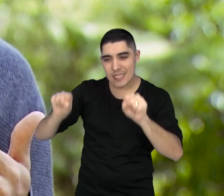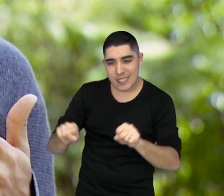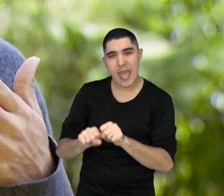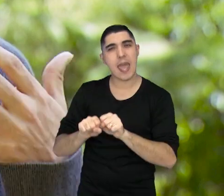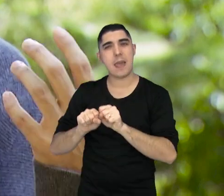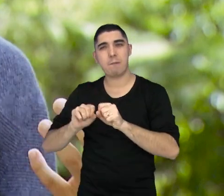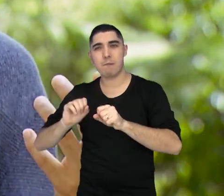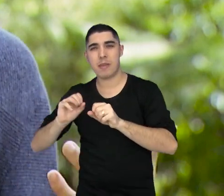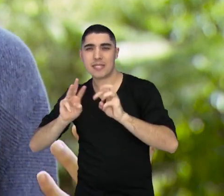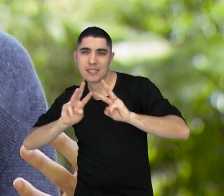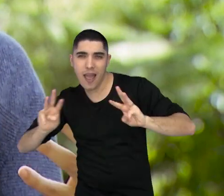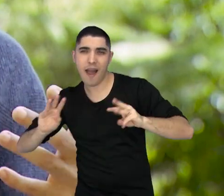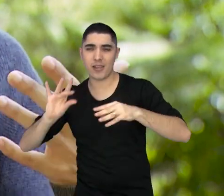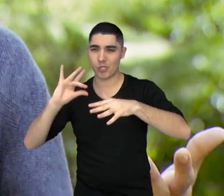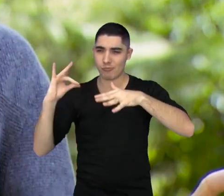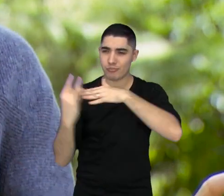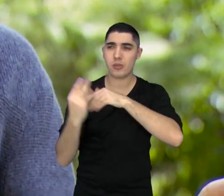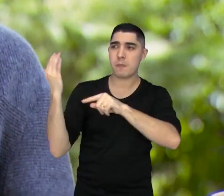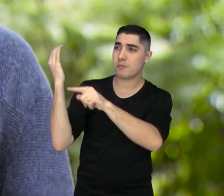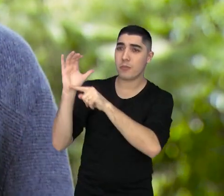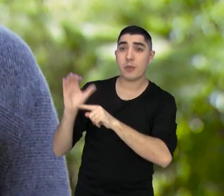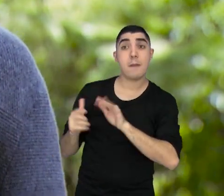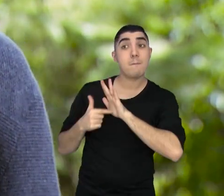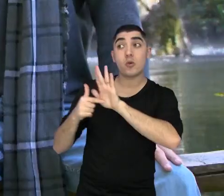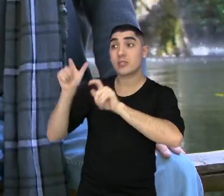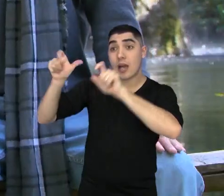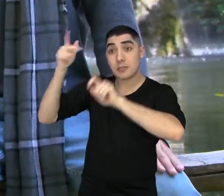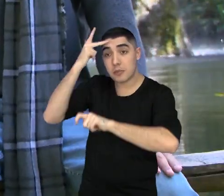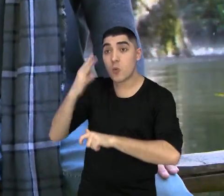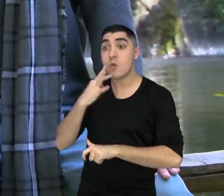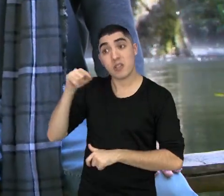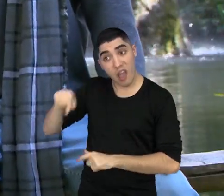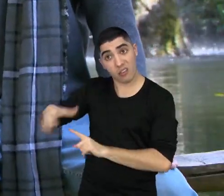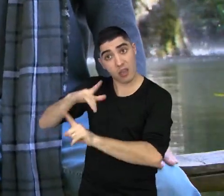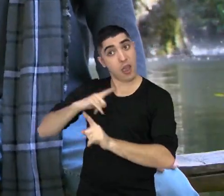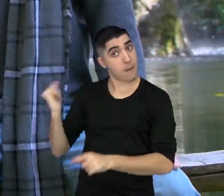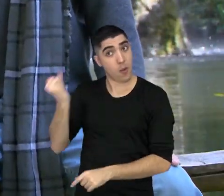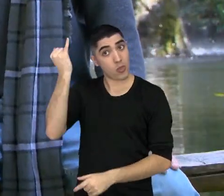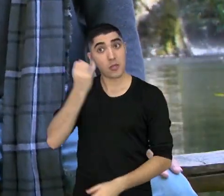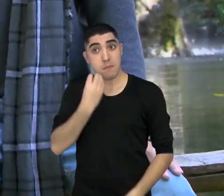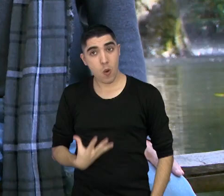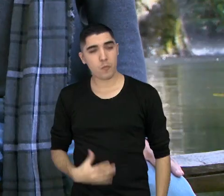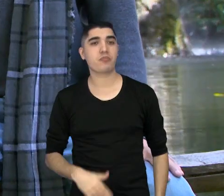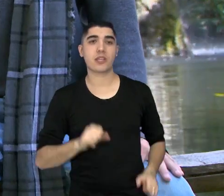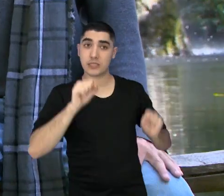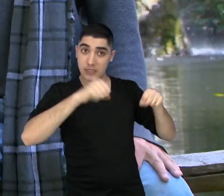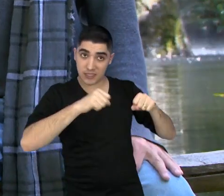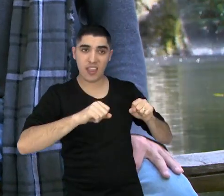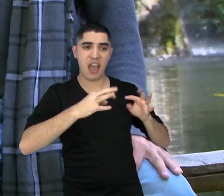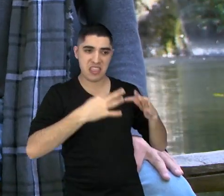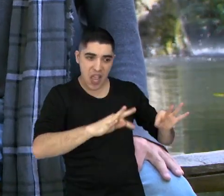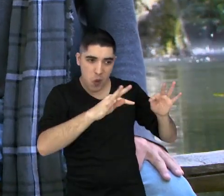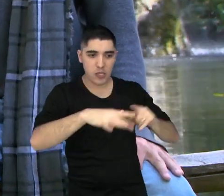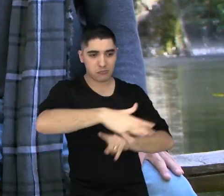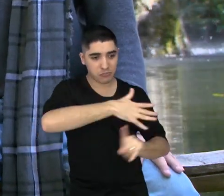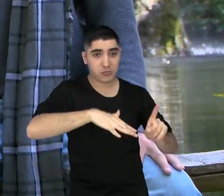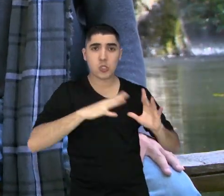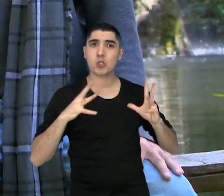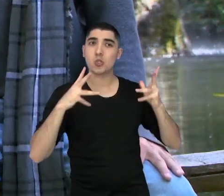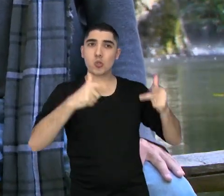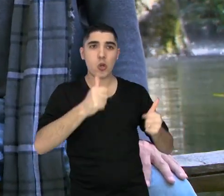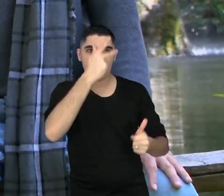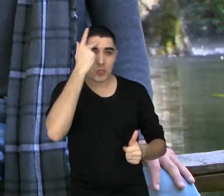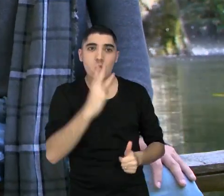mostrando coisas que são boas, né, para o ser humano. Com certeza, é isso aí, a tecnologia, o meio ambiente e o mundo